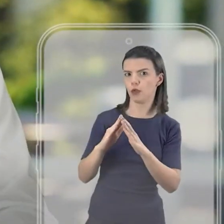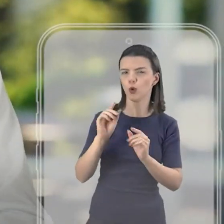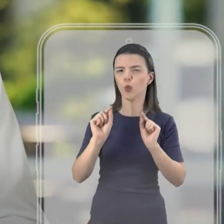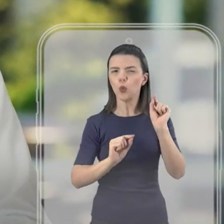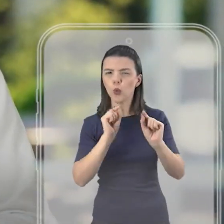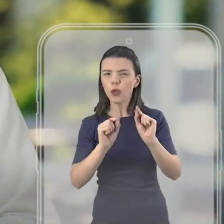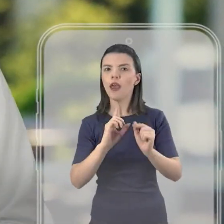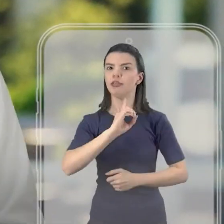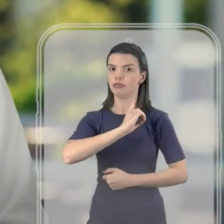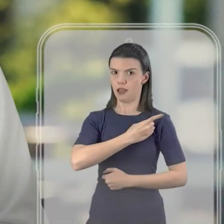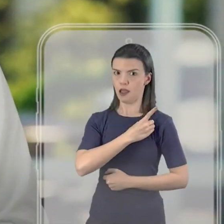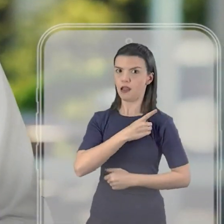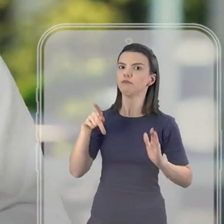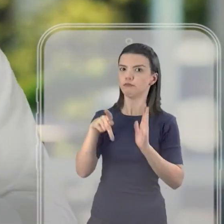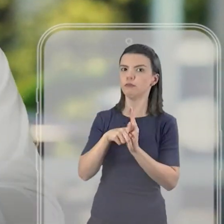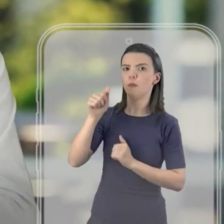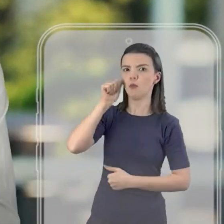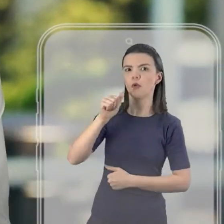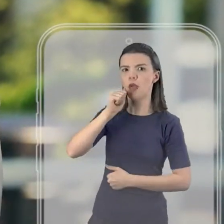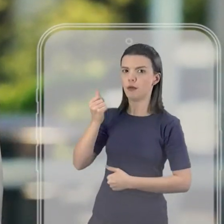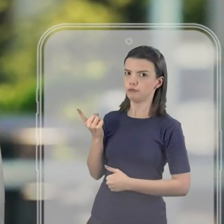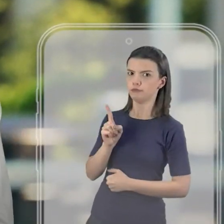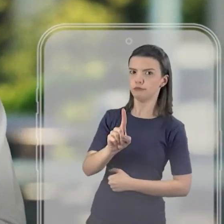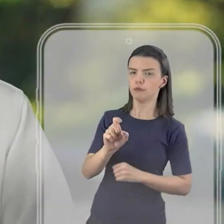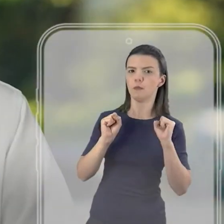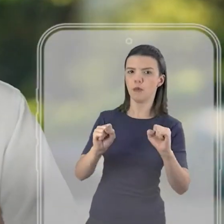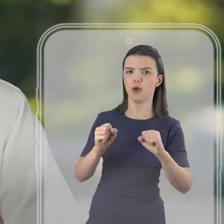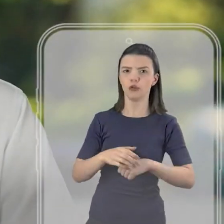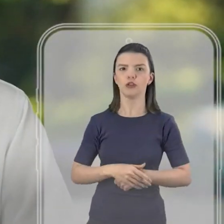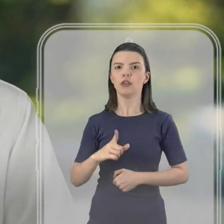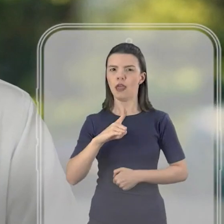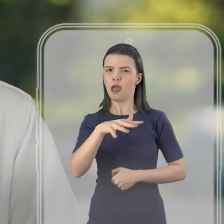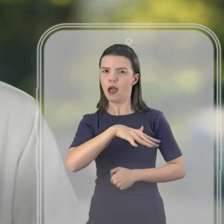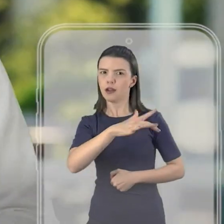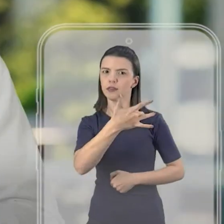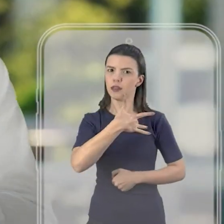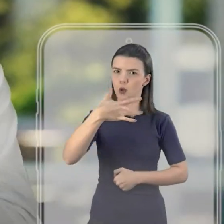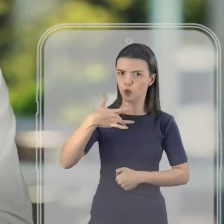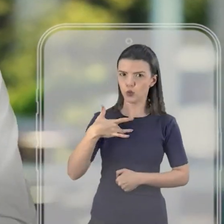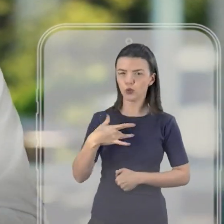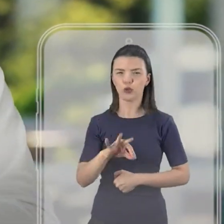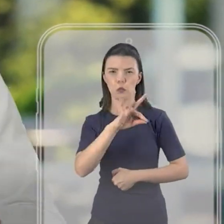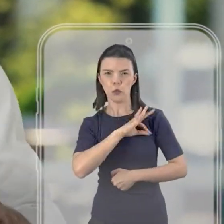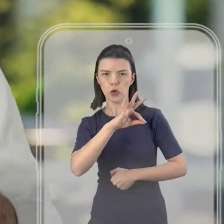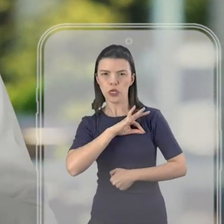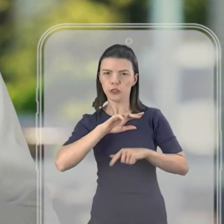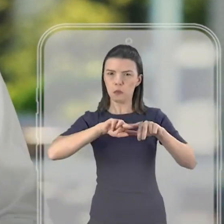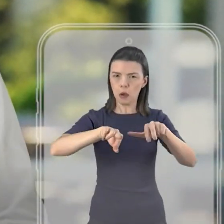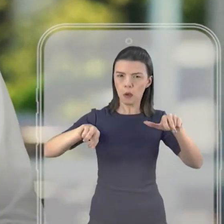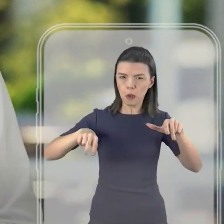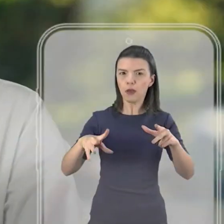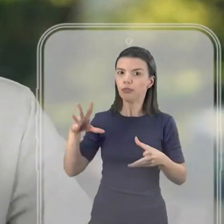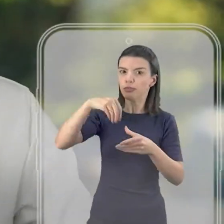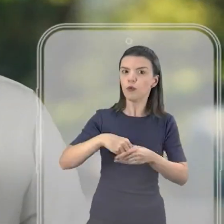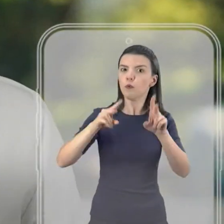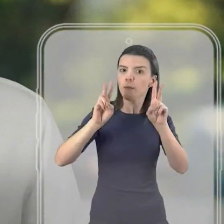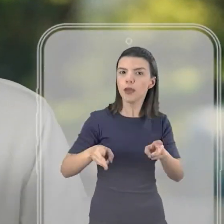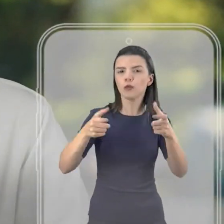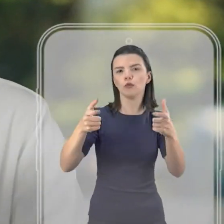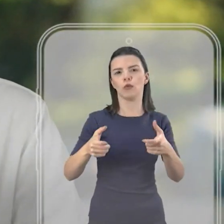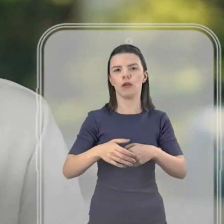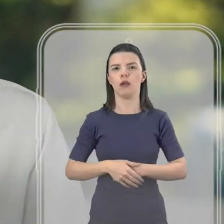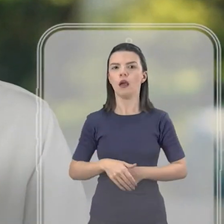delegacia própria para atender as mulheres, tem a nossa área de saúde, tem a área da polícia civil, da perícia, tudo no mesmo local. Às